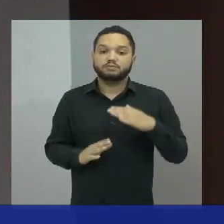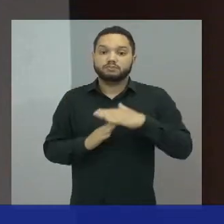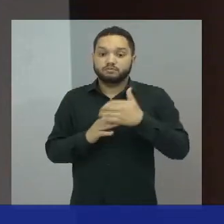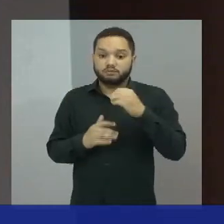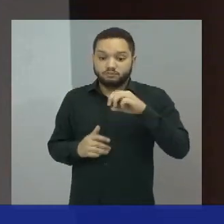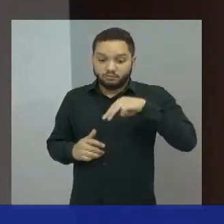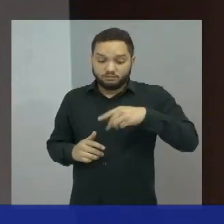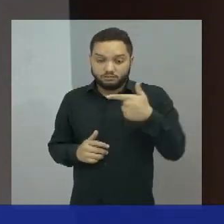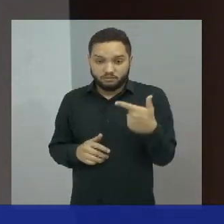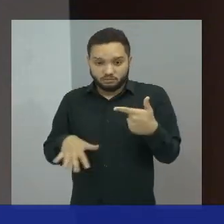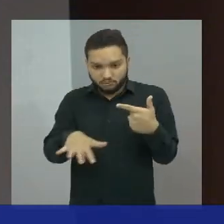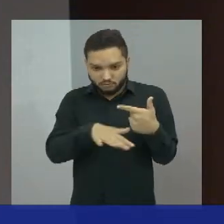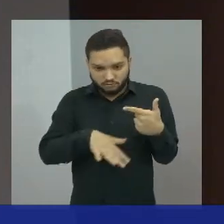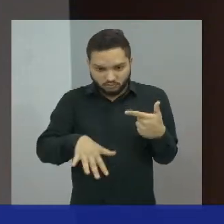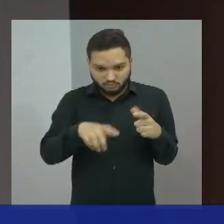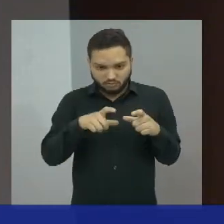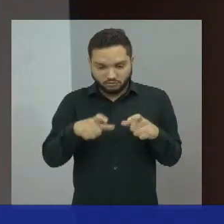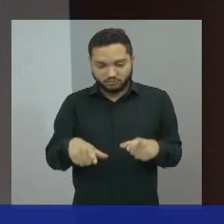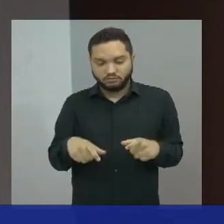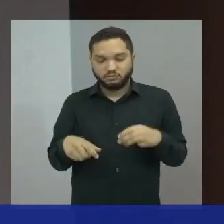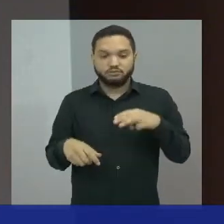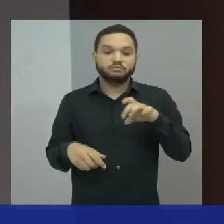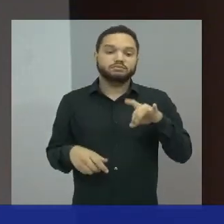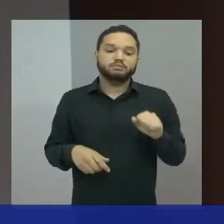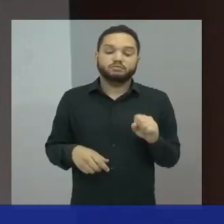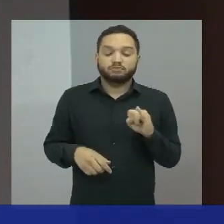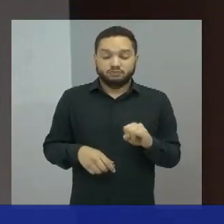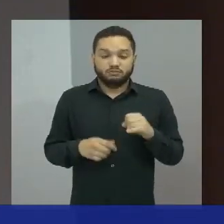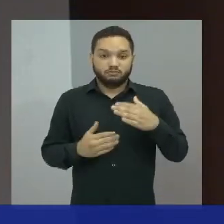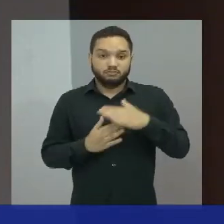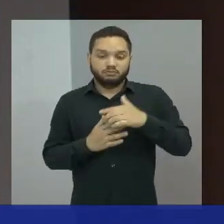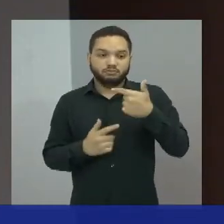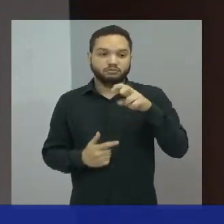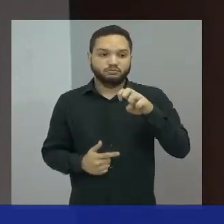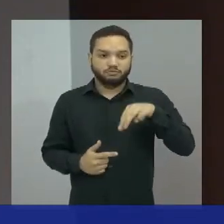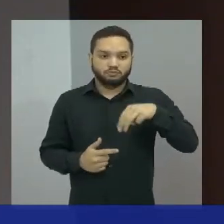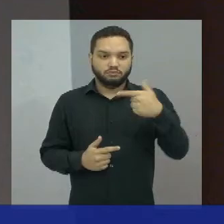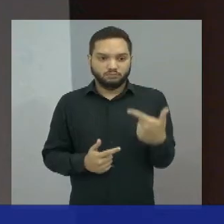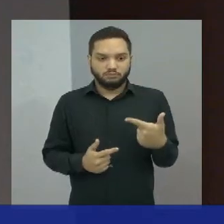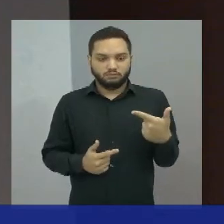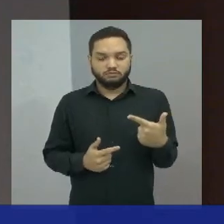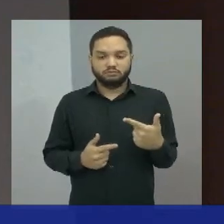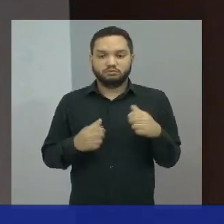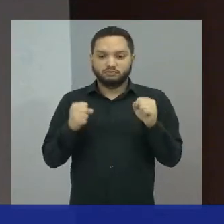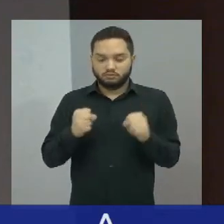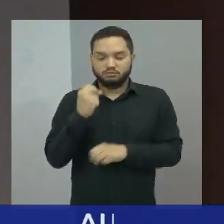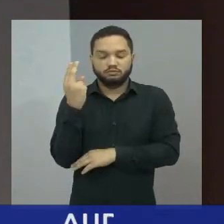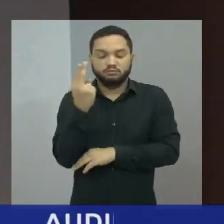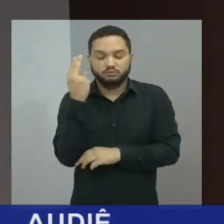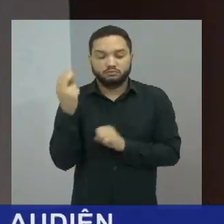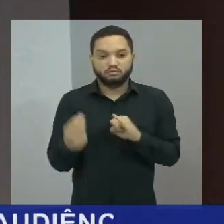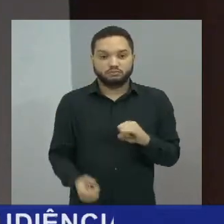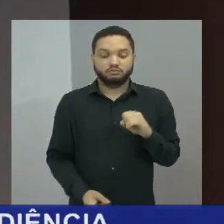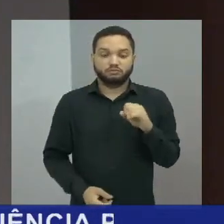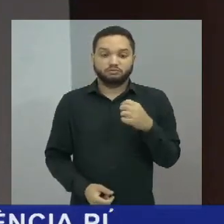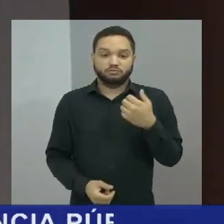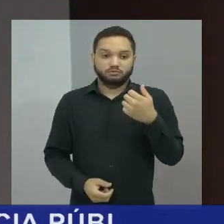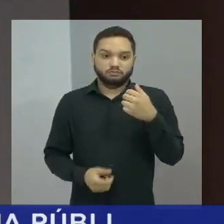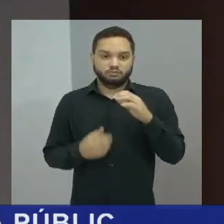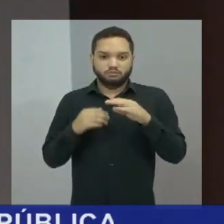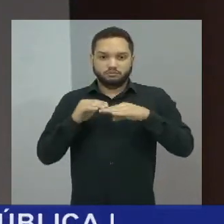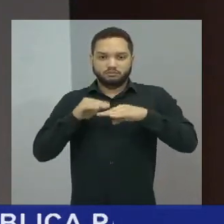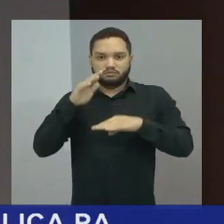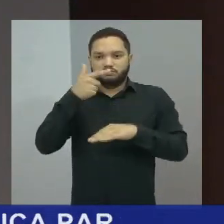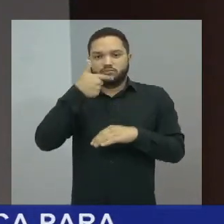metros quadrados de área, seria infração média. Se for até 25 metros quadrados de área, seria grave. E se for um anúncio acima